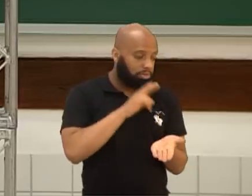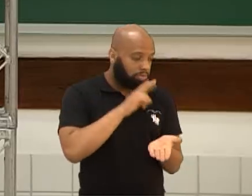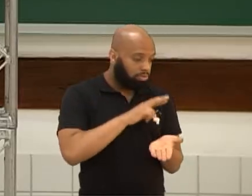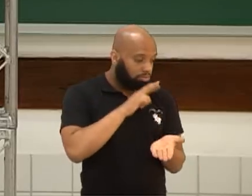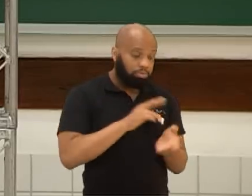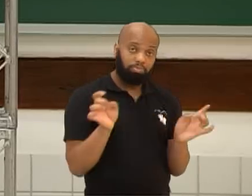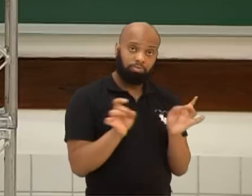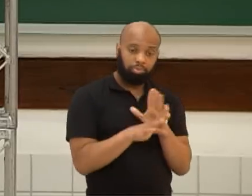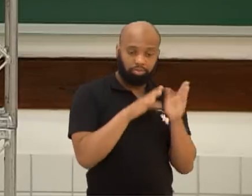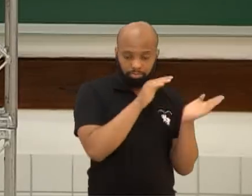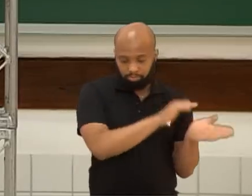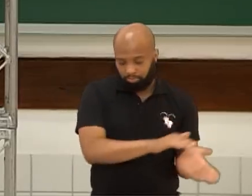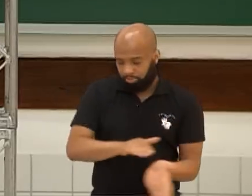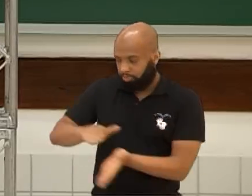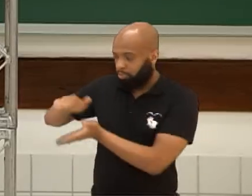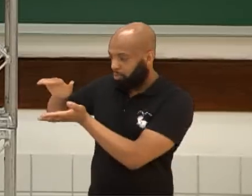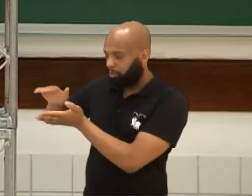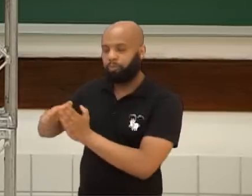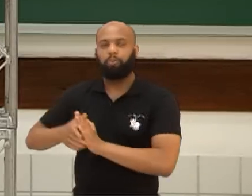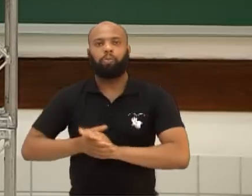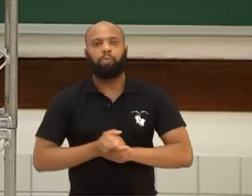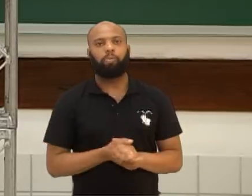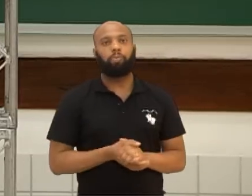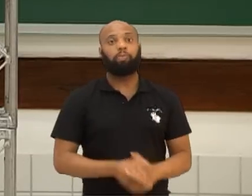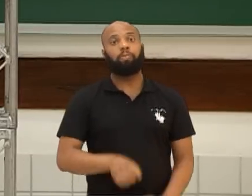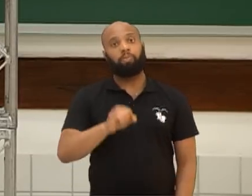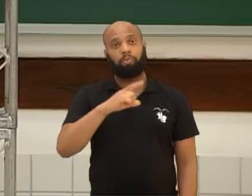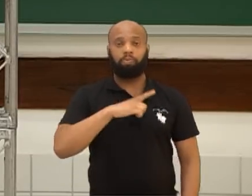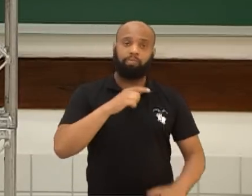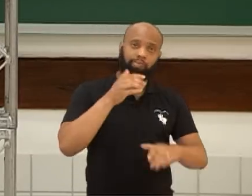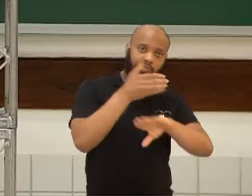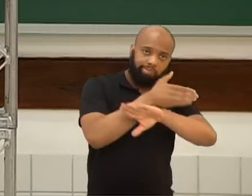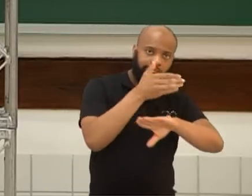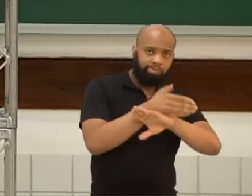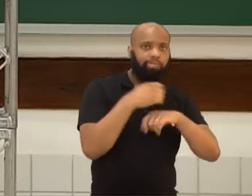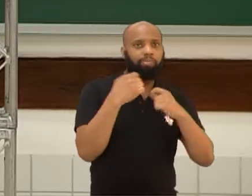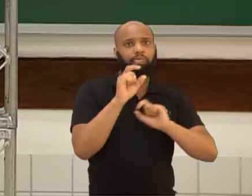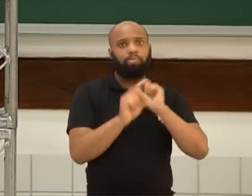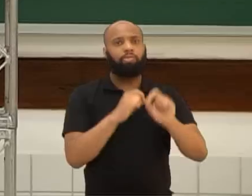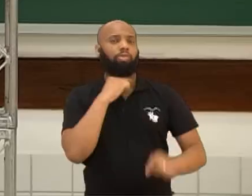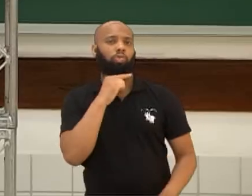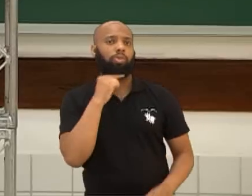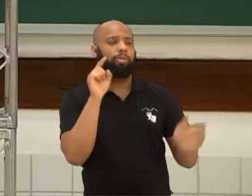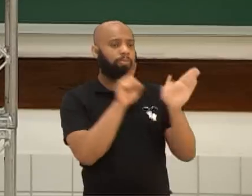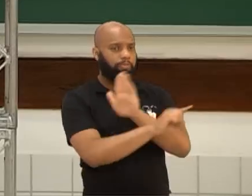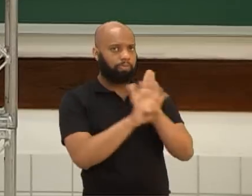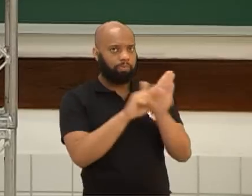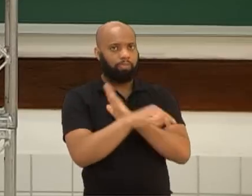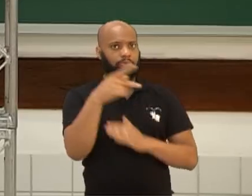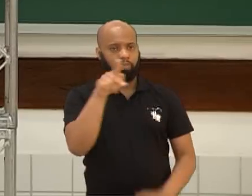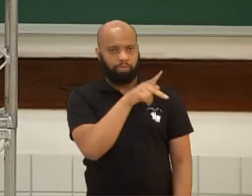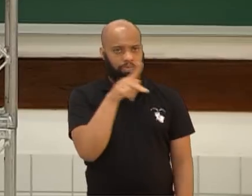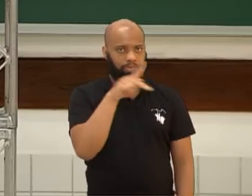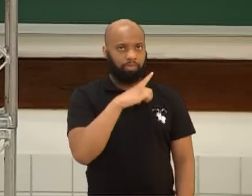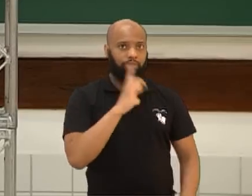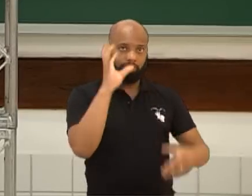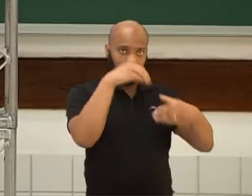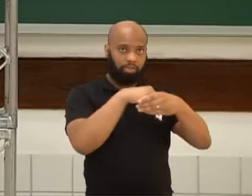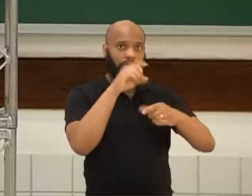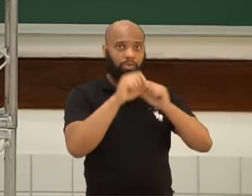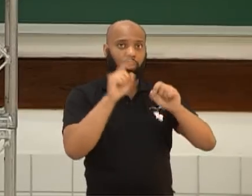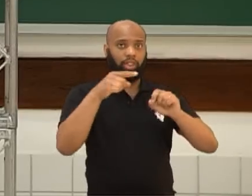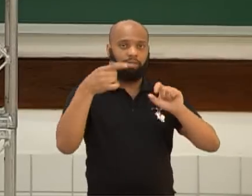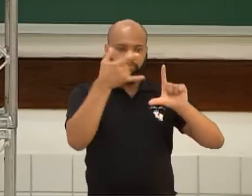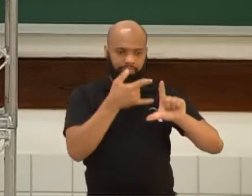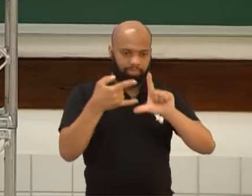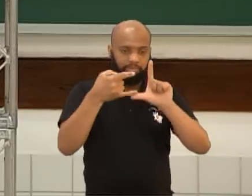atividades. Leve para casa, faça. E quem tem acesso, gente, não esqueça de tirar dúvida com os seus professores durante os meetings, tá